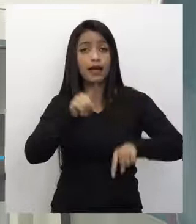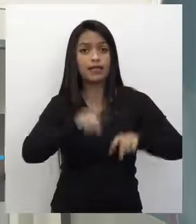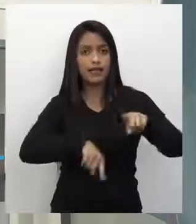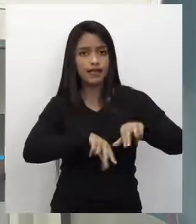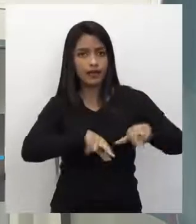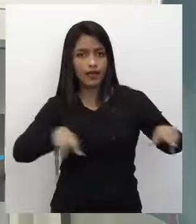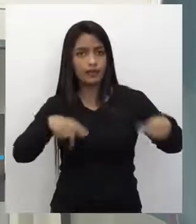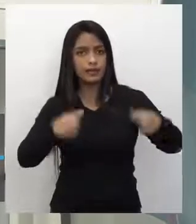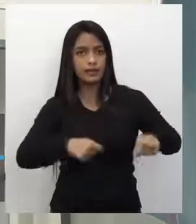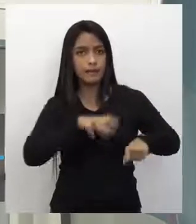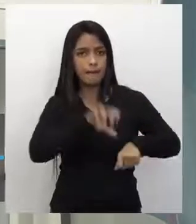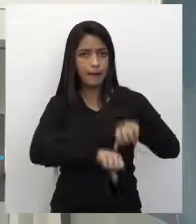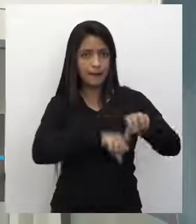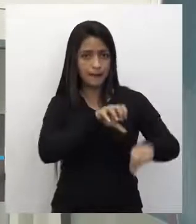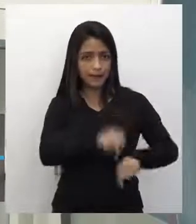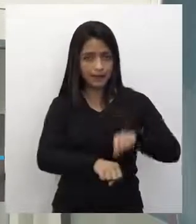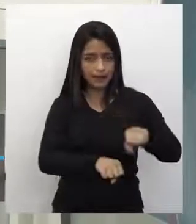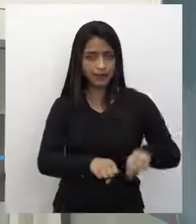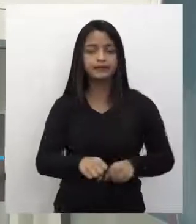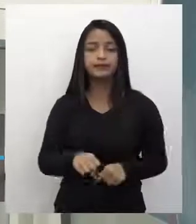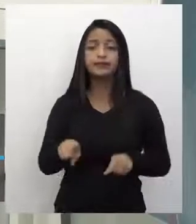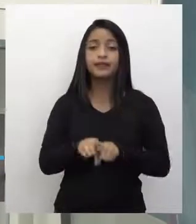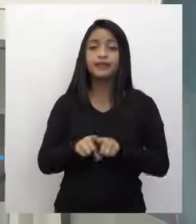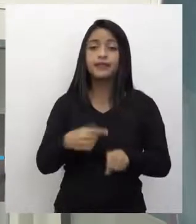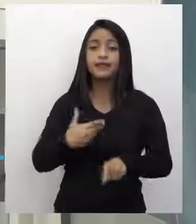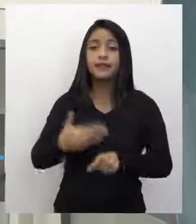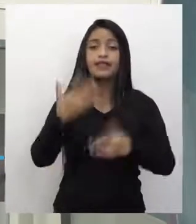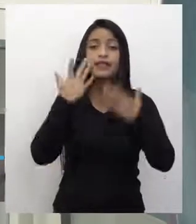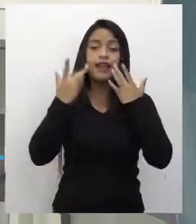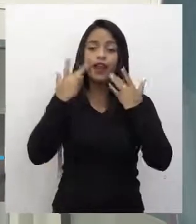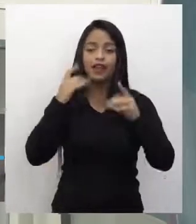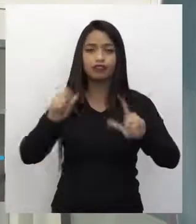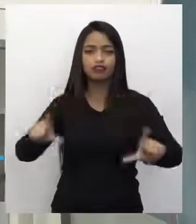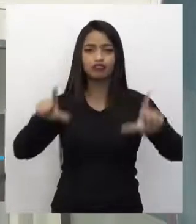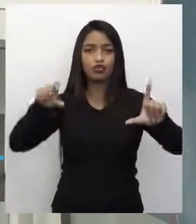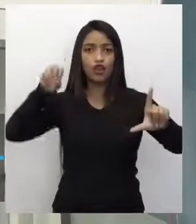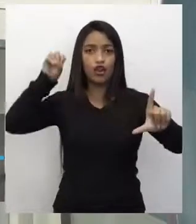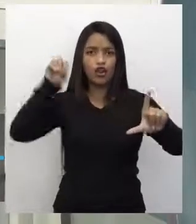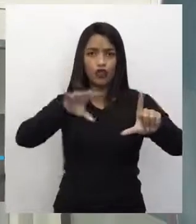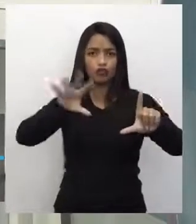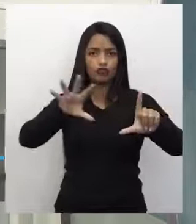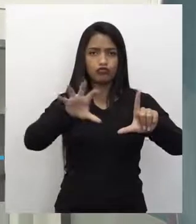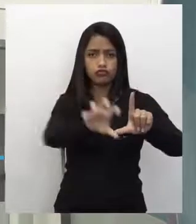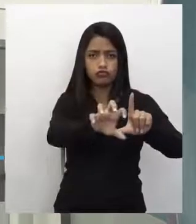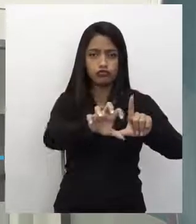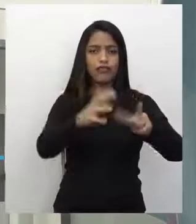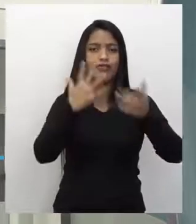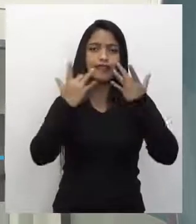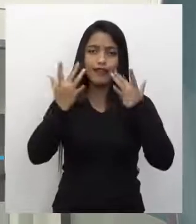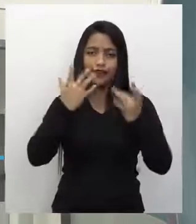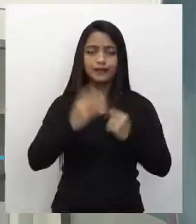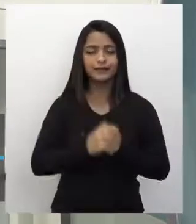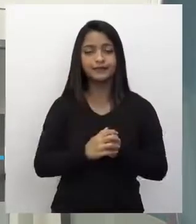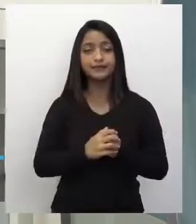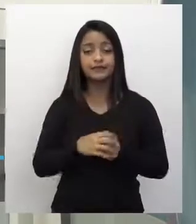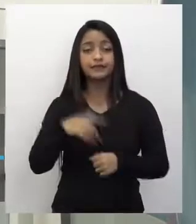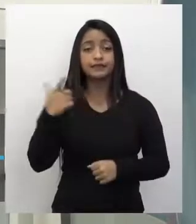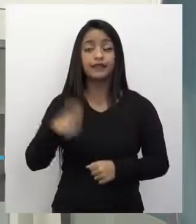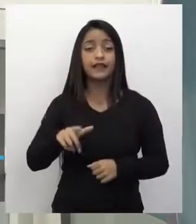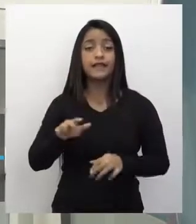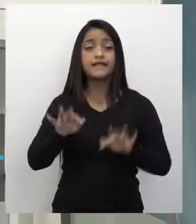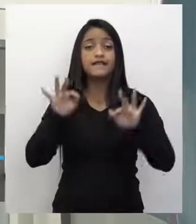teatro de sombras, tá? Então, vai ser bem legal. E no final das nossas aulas, vou trazer uma surpresa, que